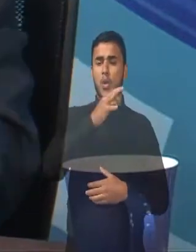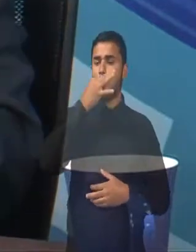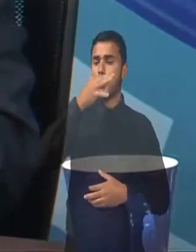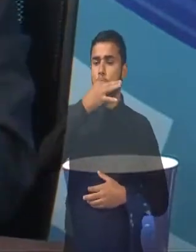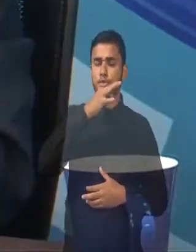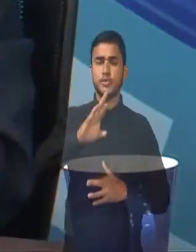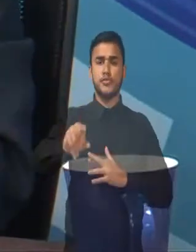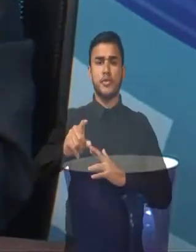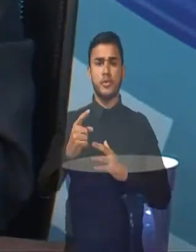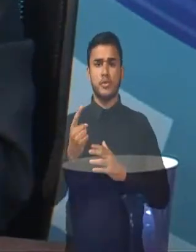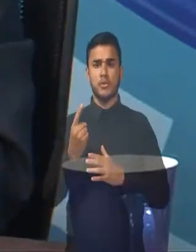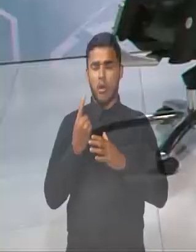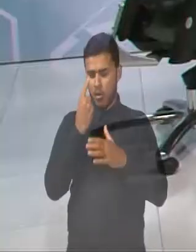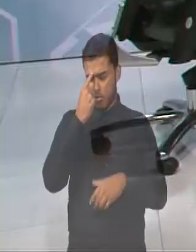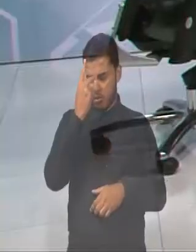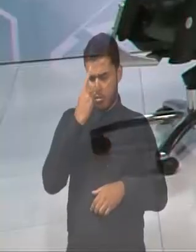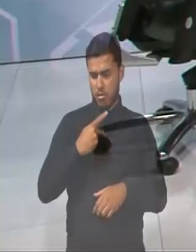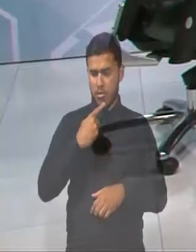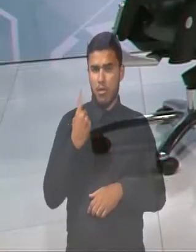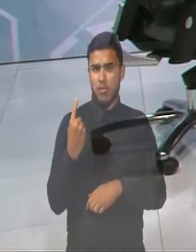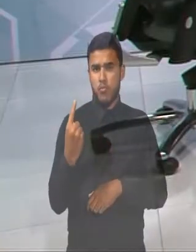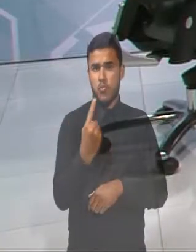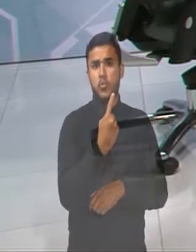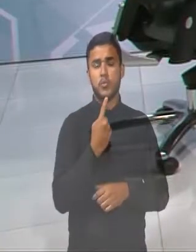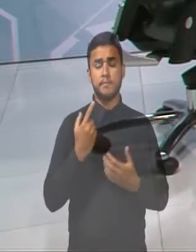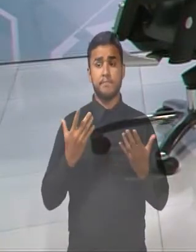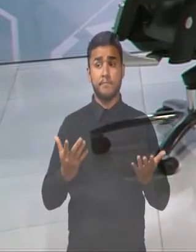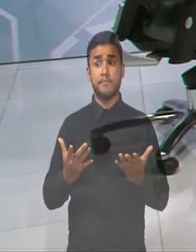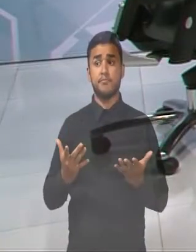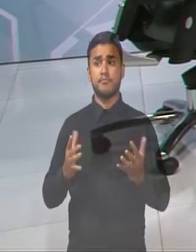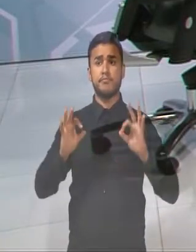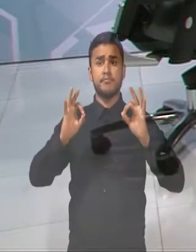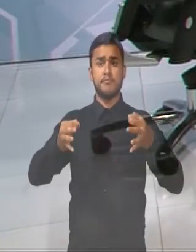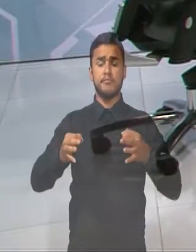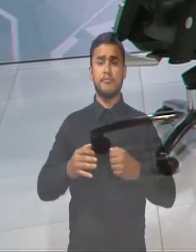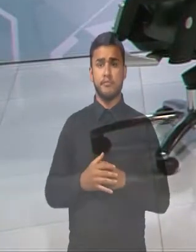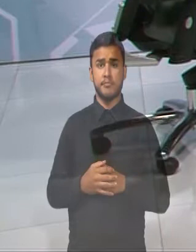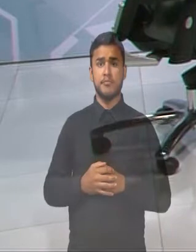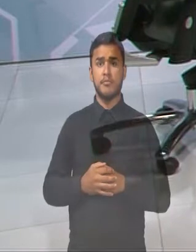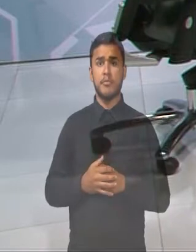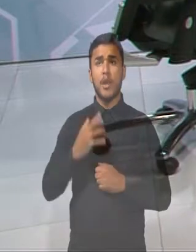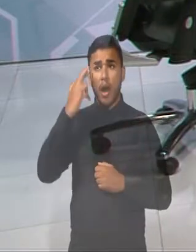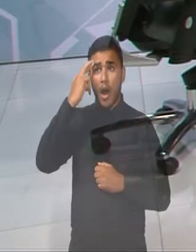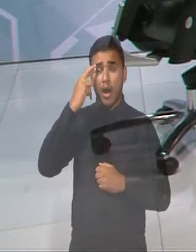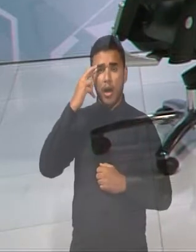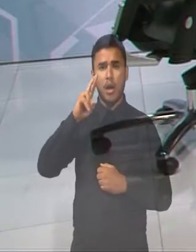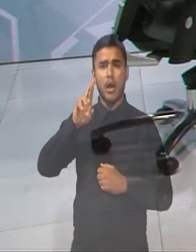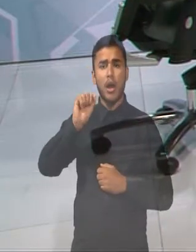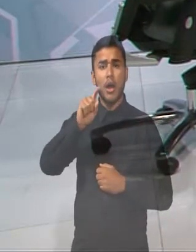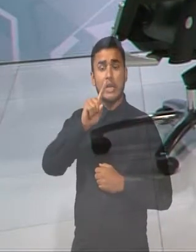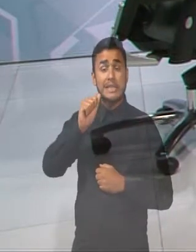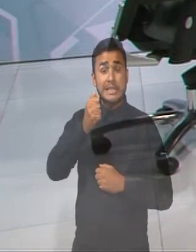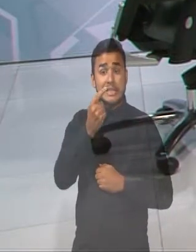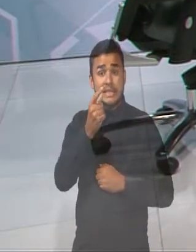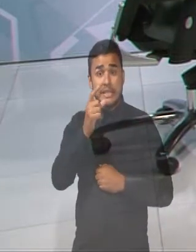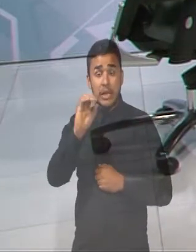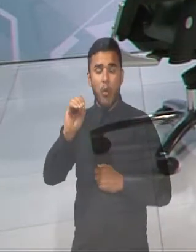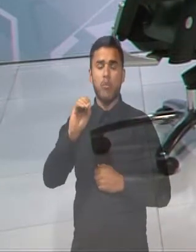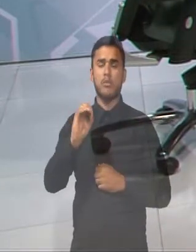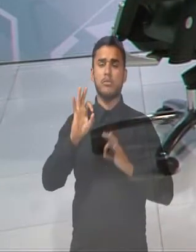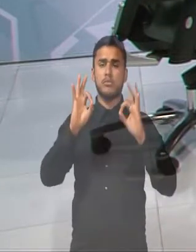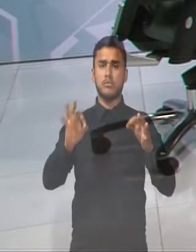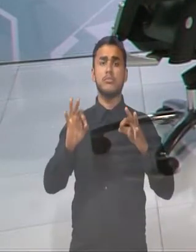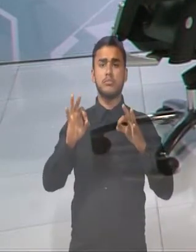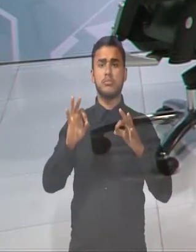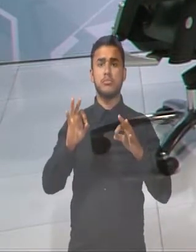tem uma mediação dos conflitos, porque a razão é que é a mediadora dos conflitos. O direito veio para mediar os conflitos com